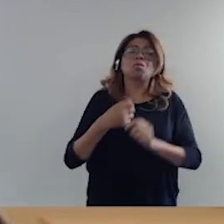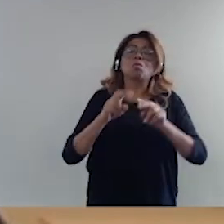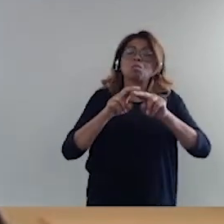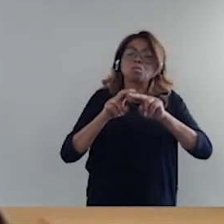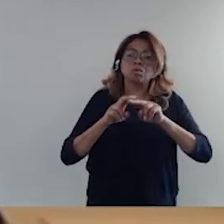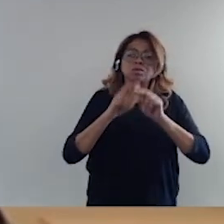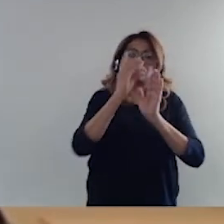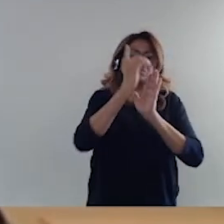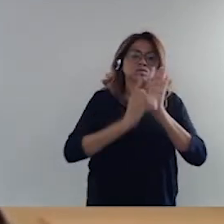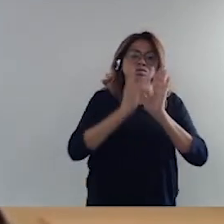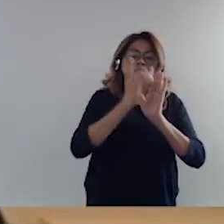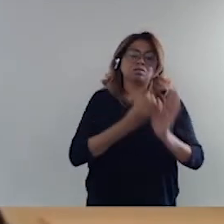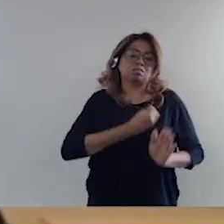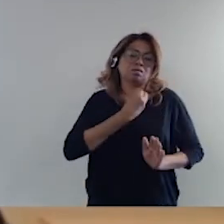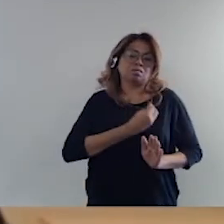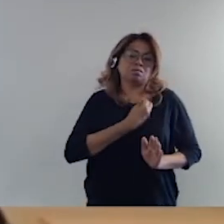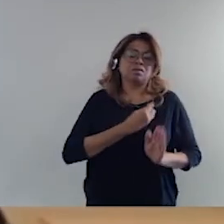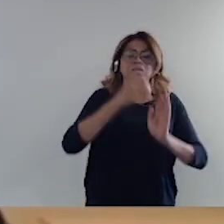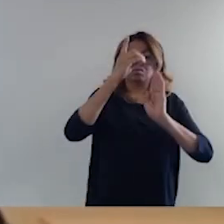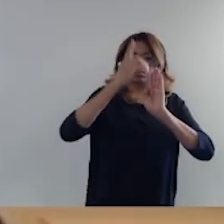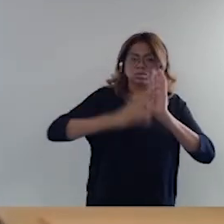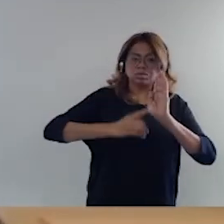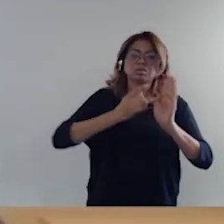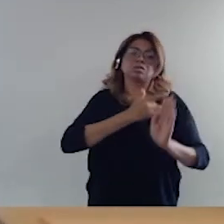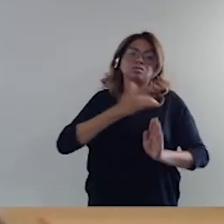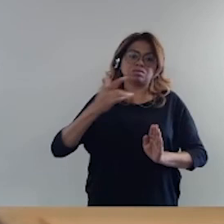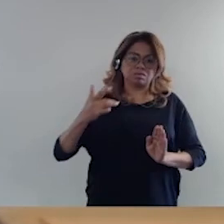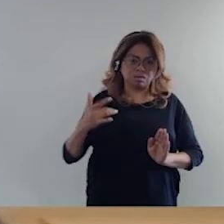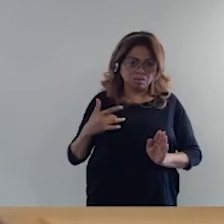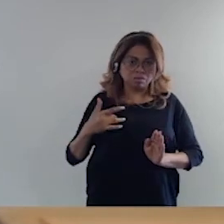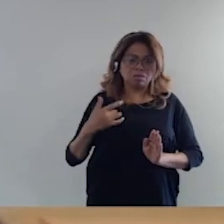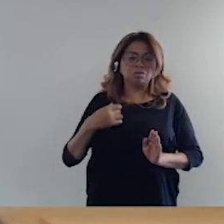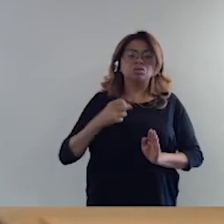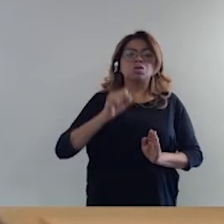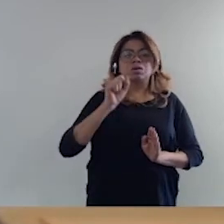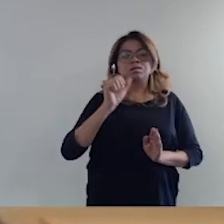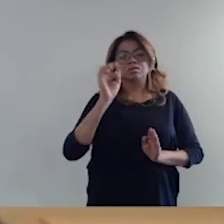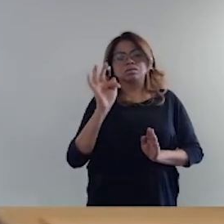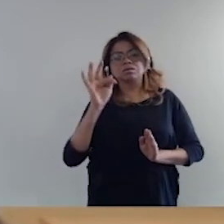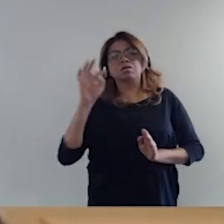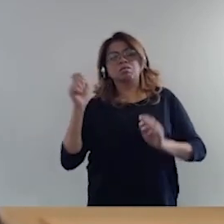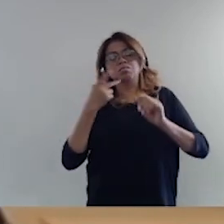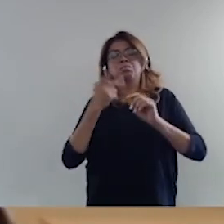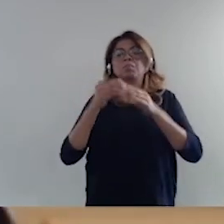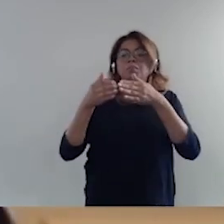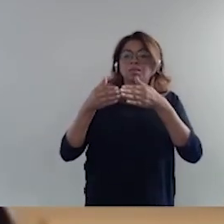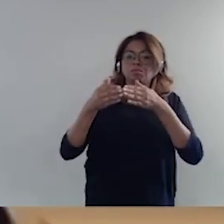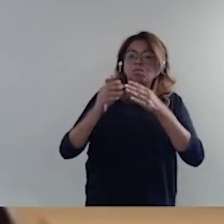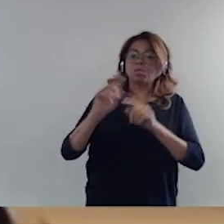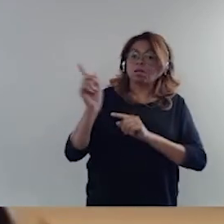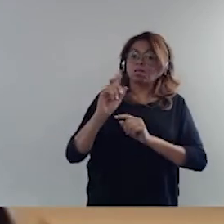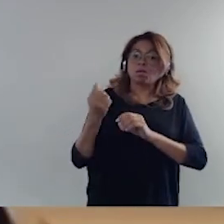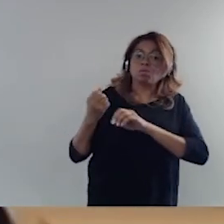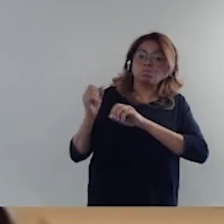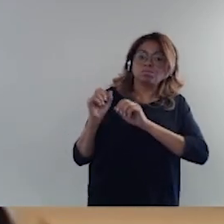à saúde, o Supremo impediu a difusão dessa campanha. Houve uma outra decisão importante